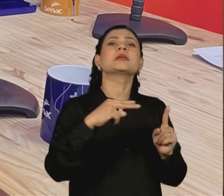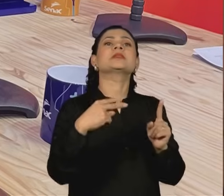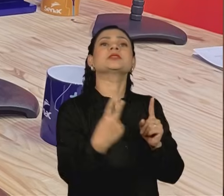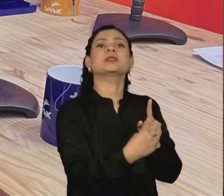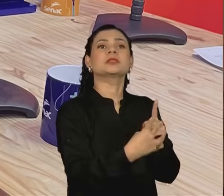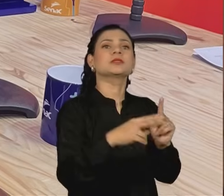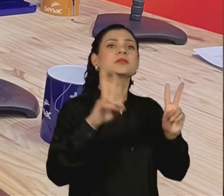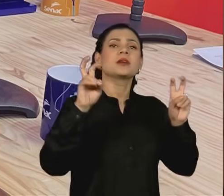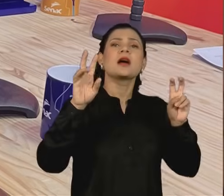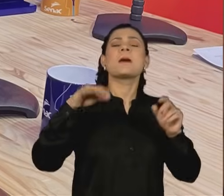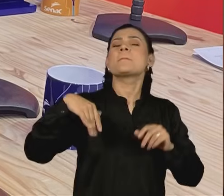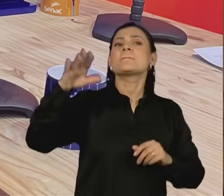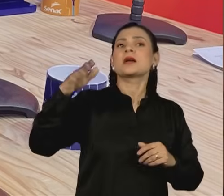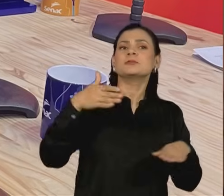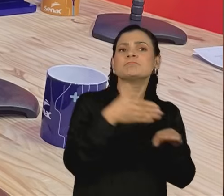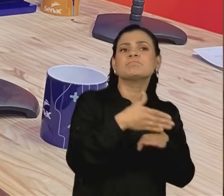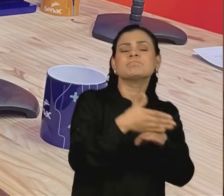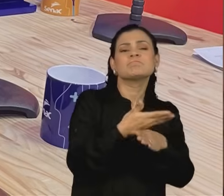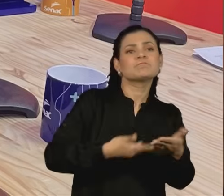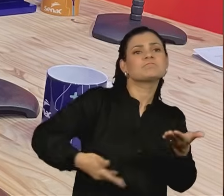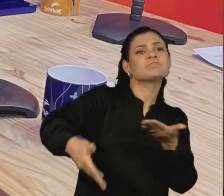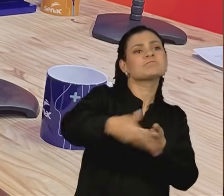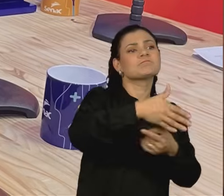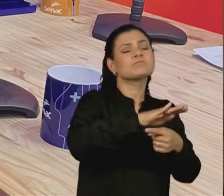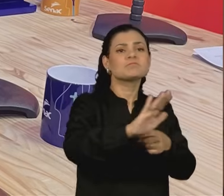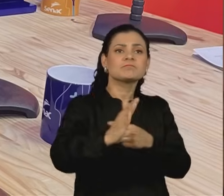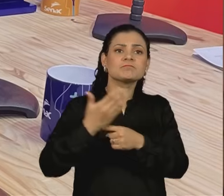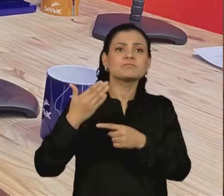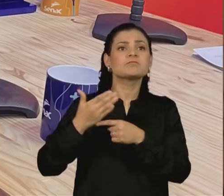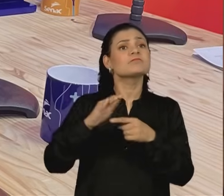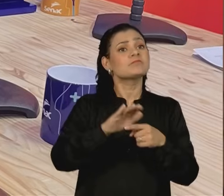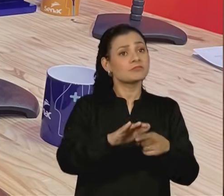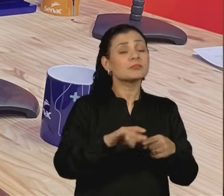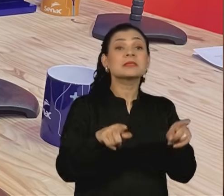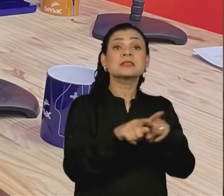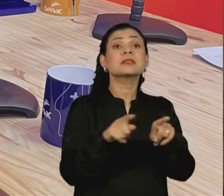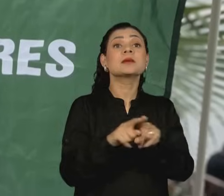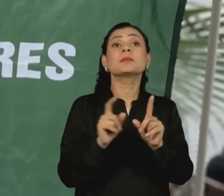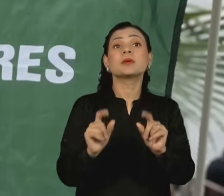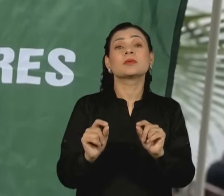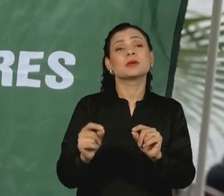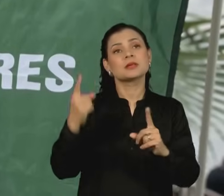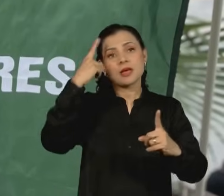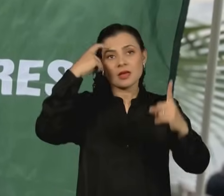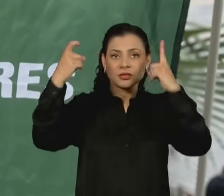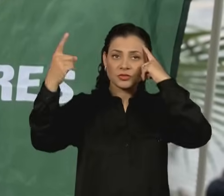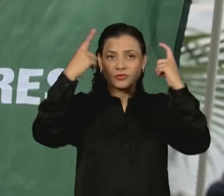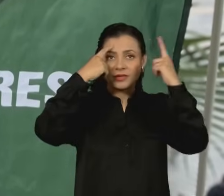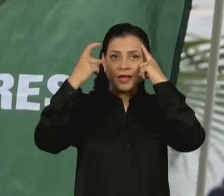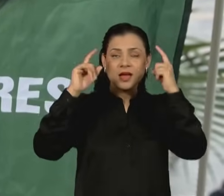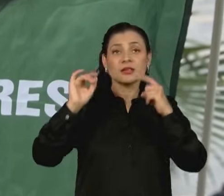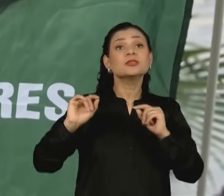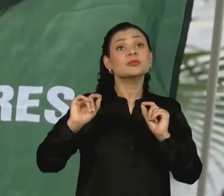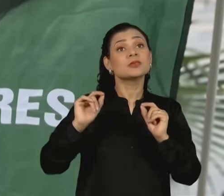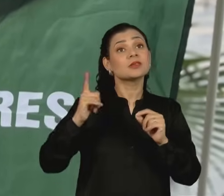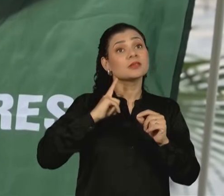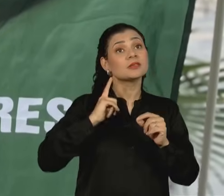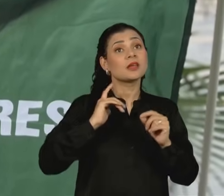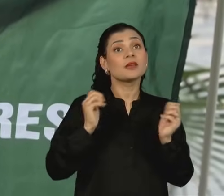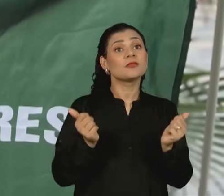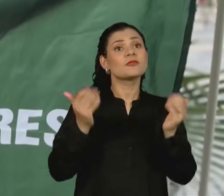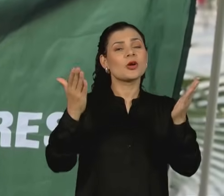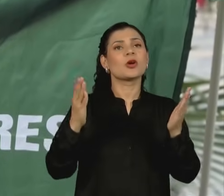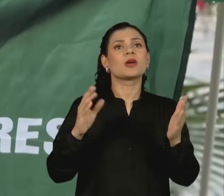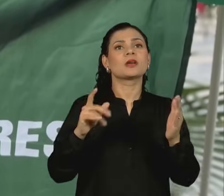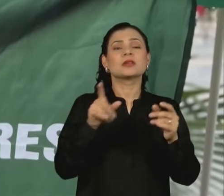perspectiva mais colaborativa, mais vinculada ao território, e ao mesmo tempo essa criatividade daquilo que acontece do lado de fora da COP,